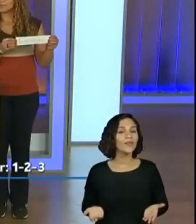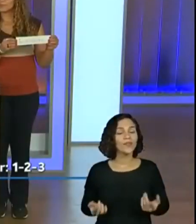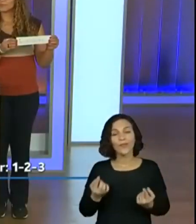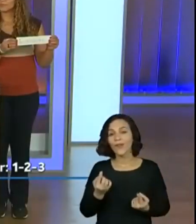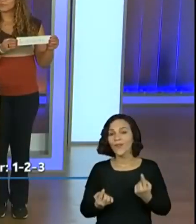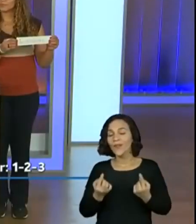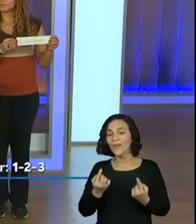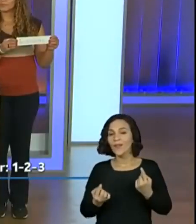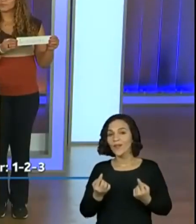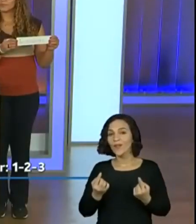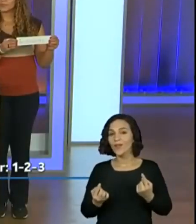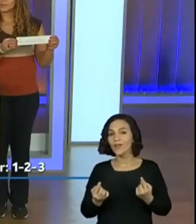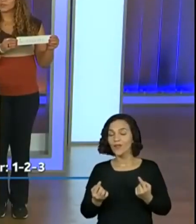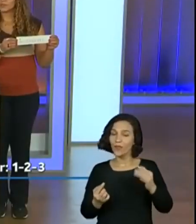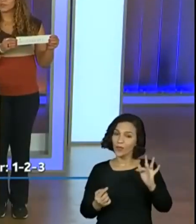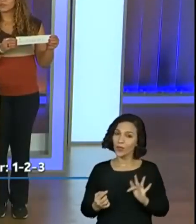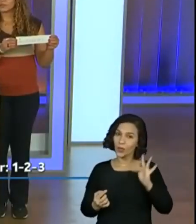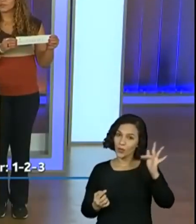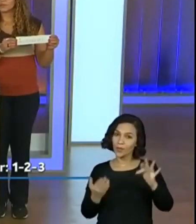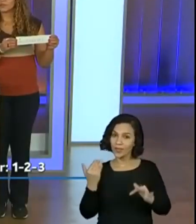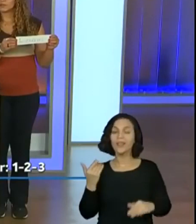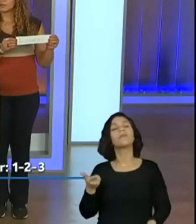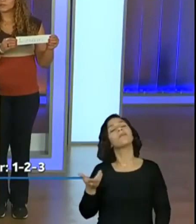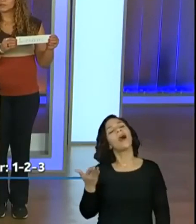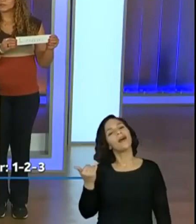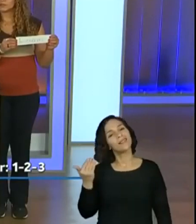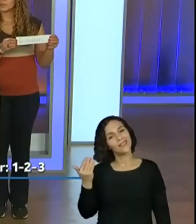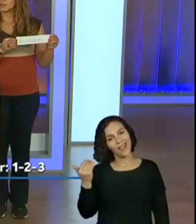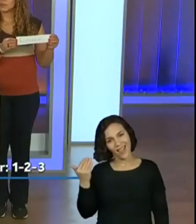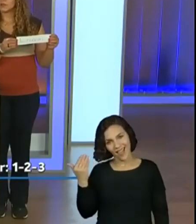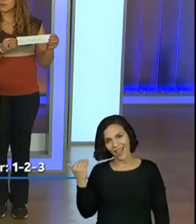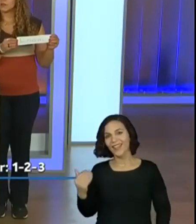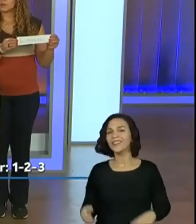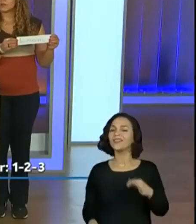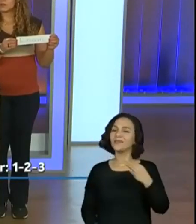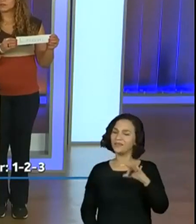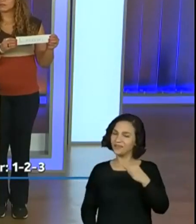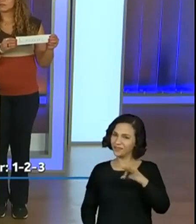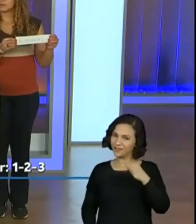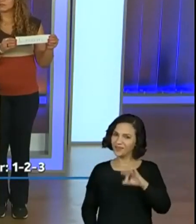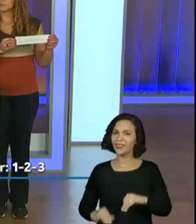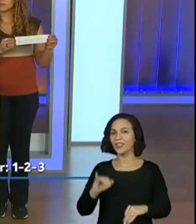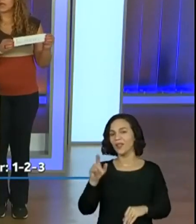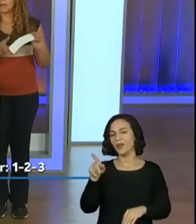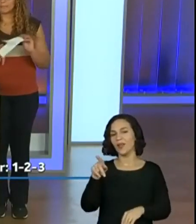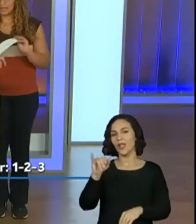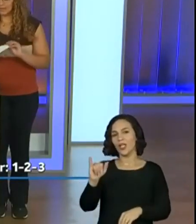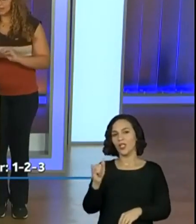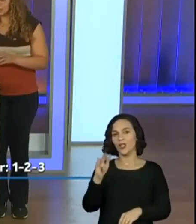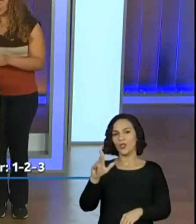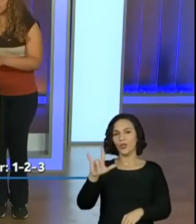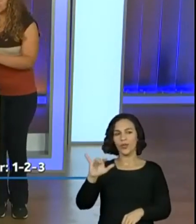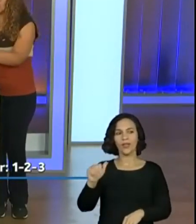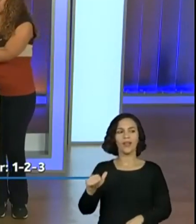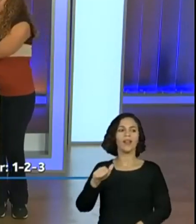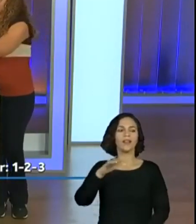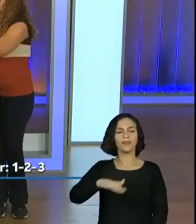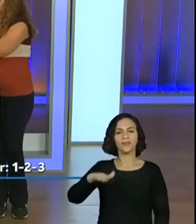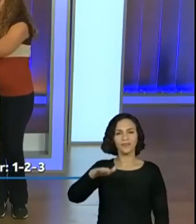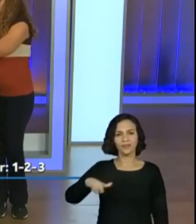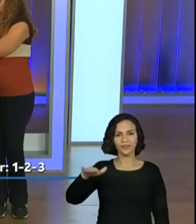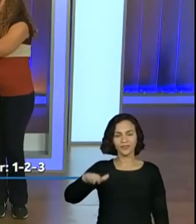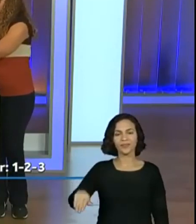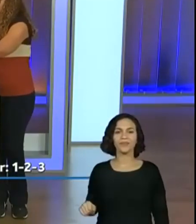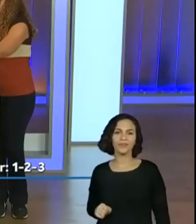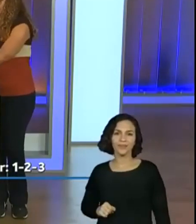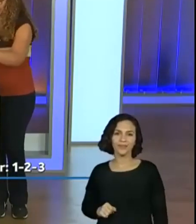Passado ou futuro? Passado. A Júlia disse passado. Muito bem, Júlia, da professora Kátia. A Brenda e o Arthur também,